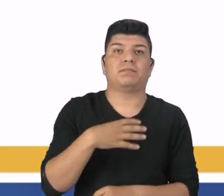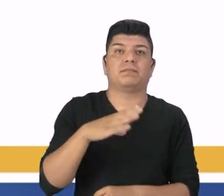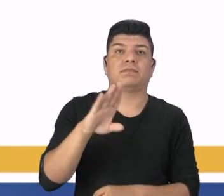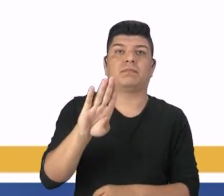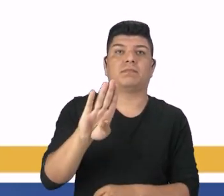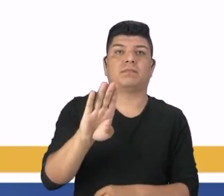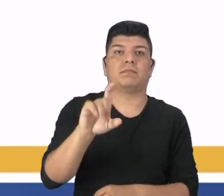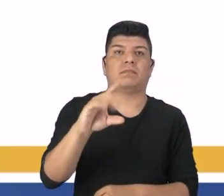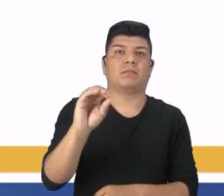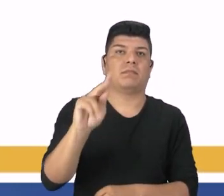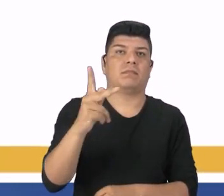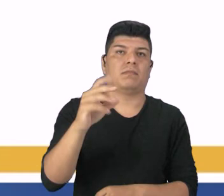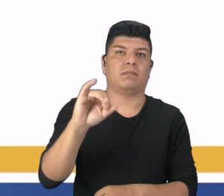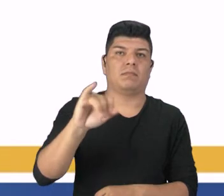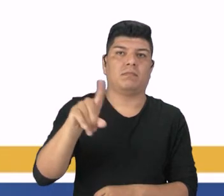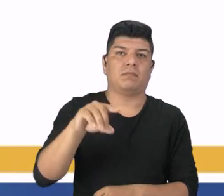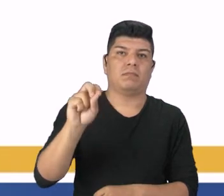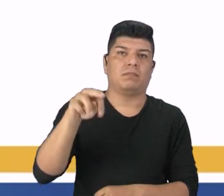Belo Horizonte